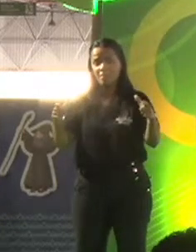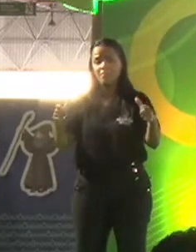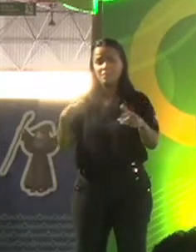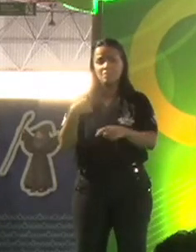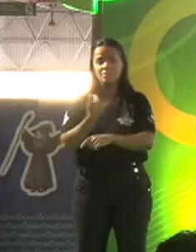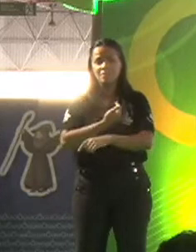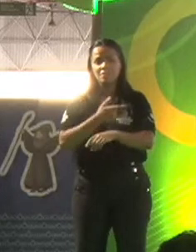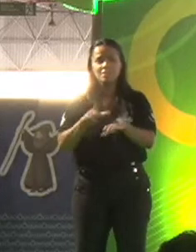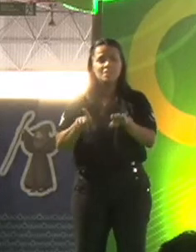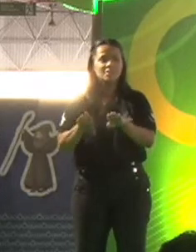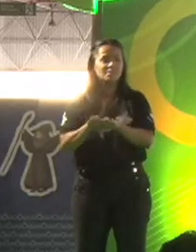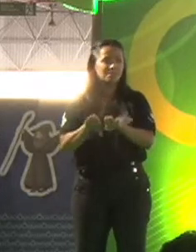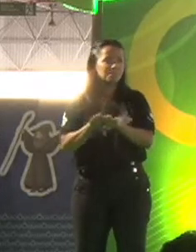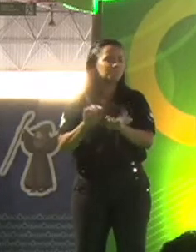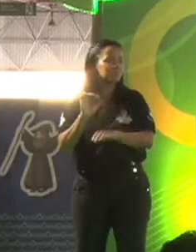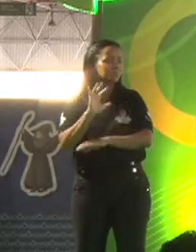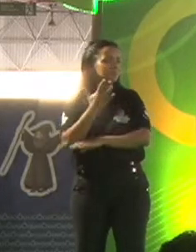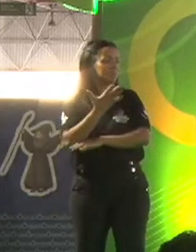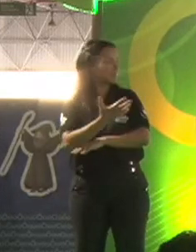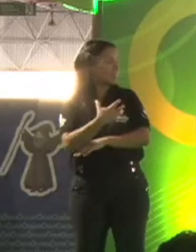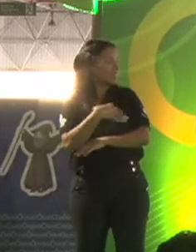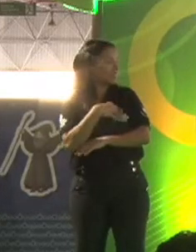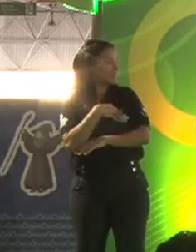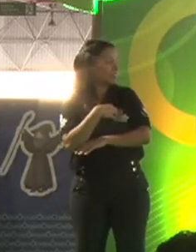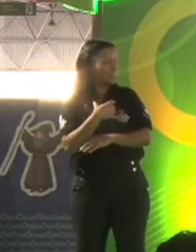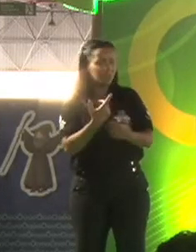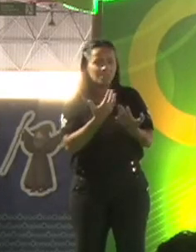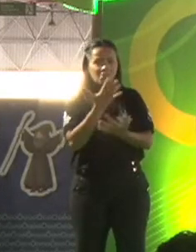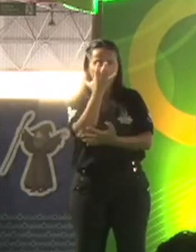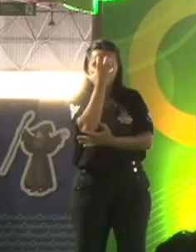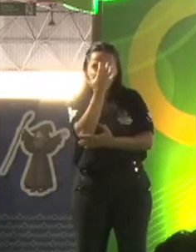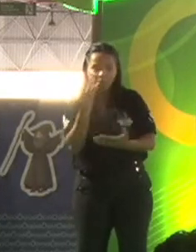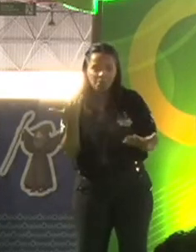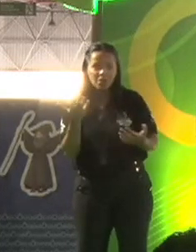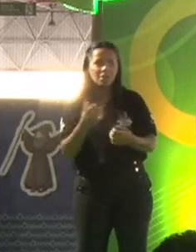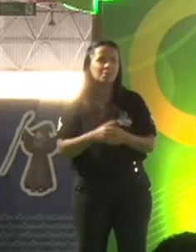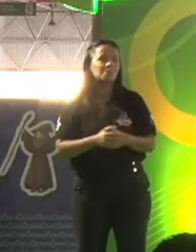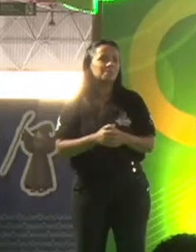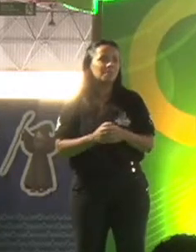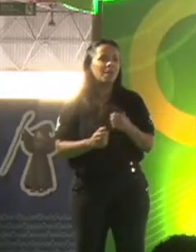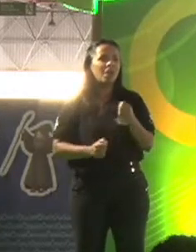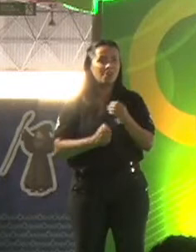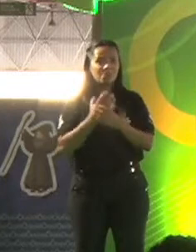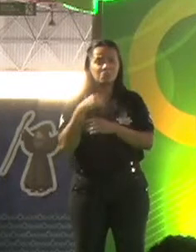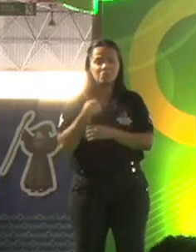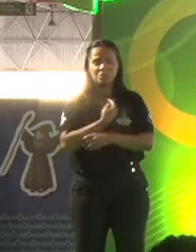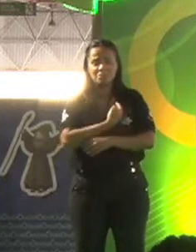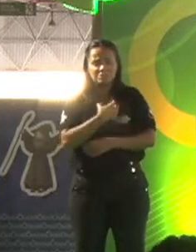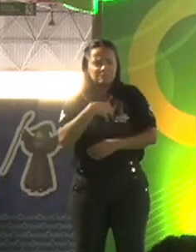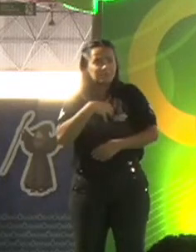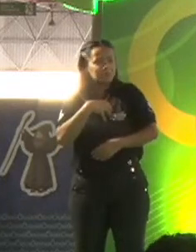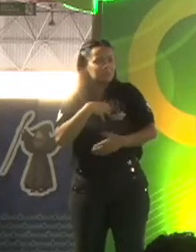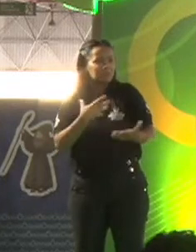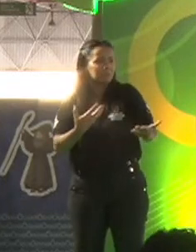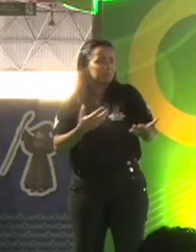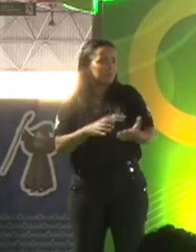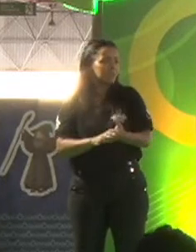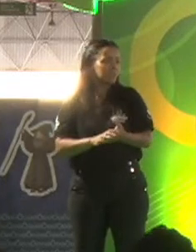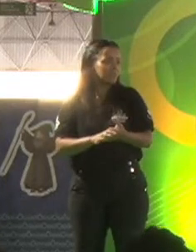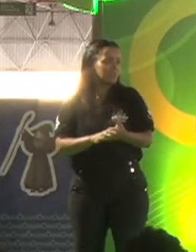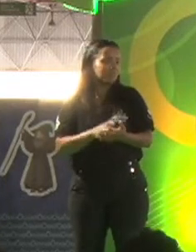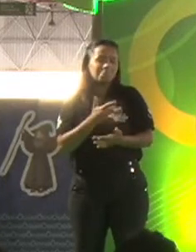também com os gestos né e o fato desse comportar como um animal acaba construindo na gente essa sensação de